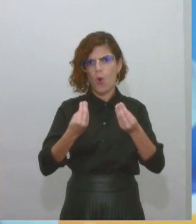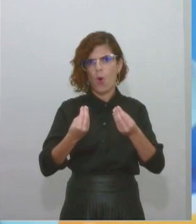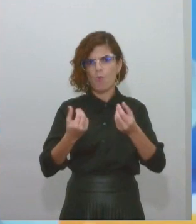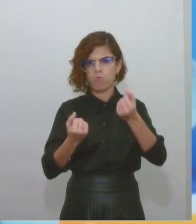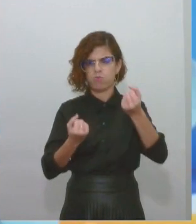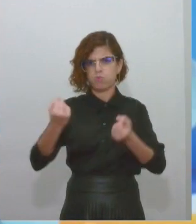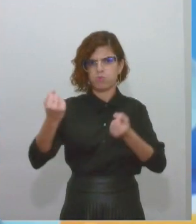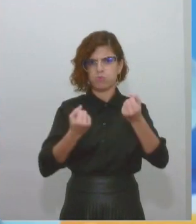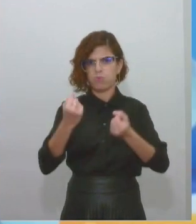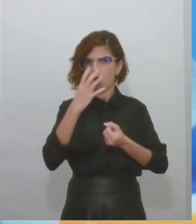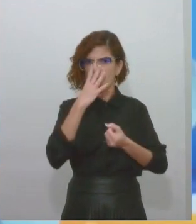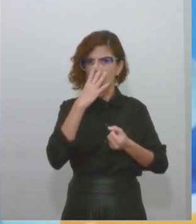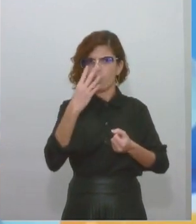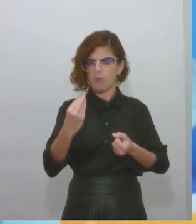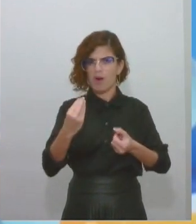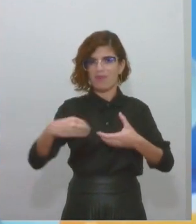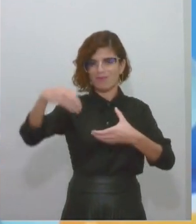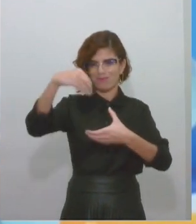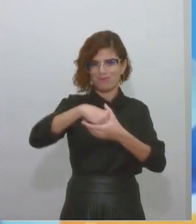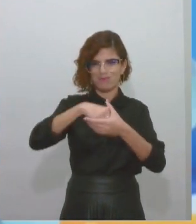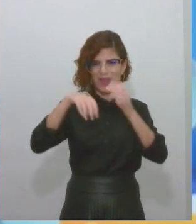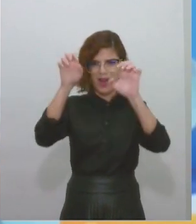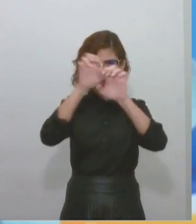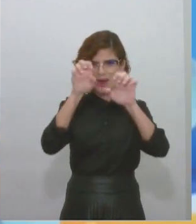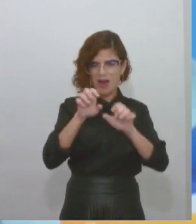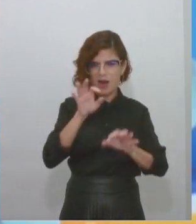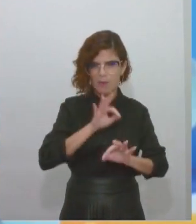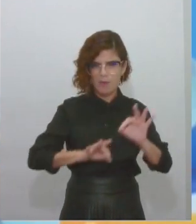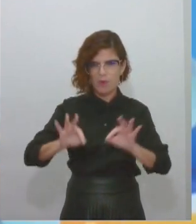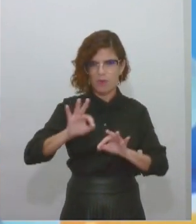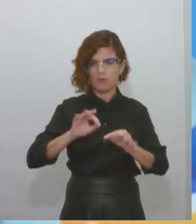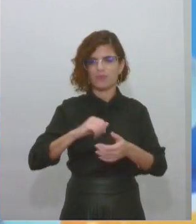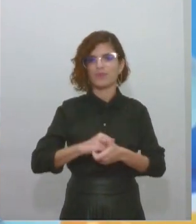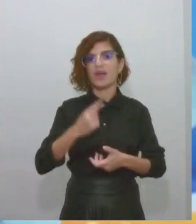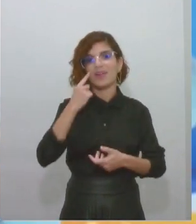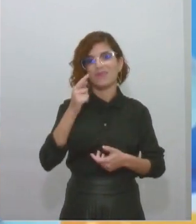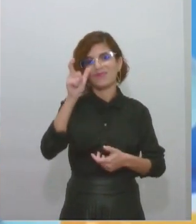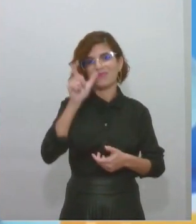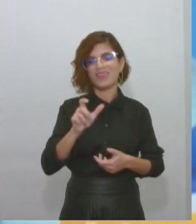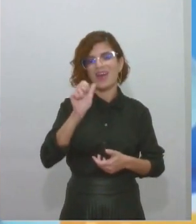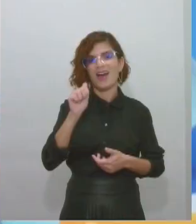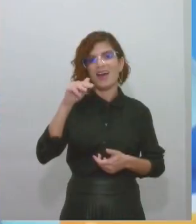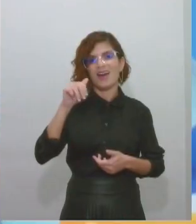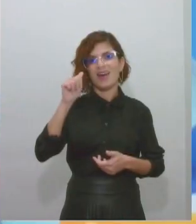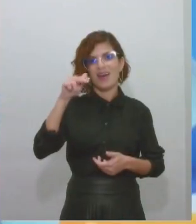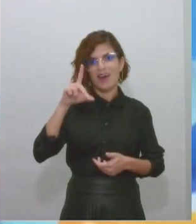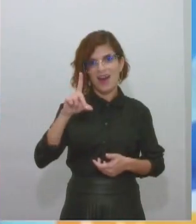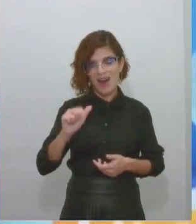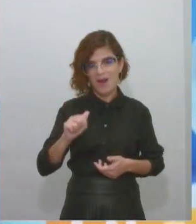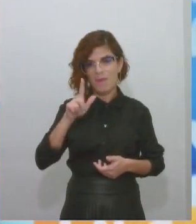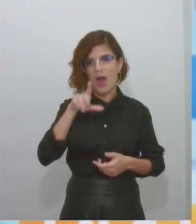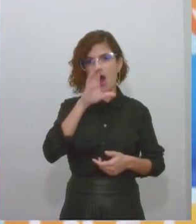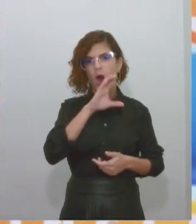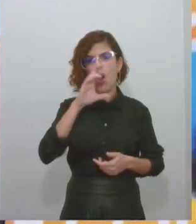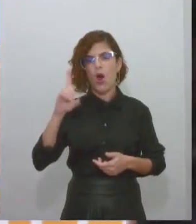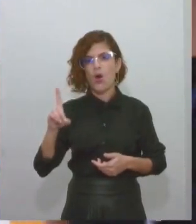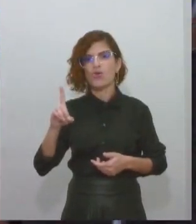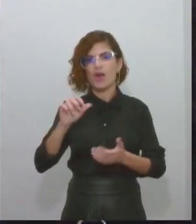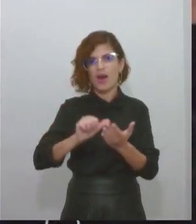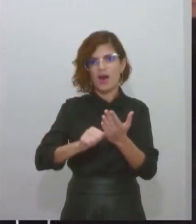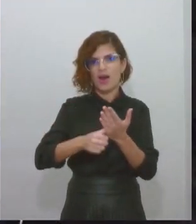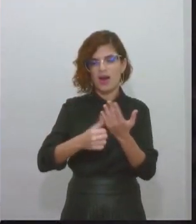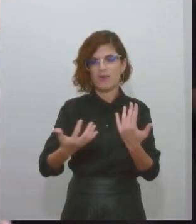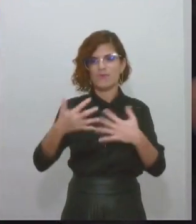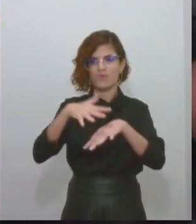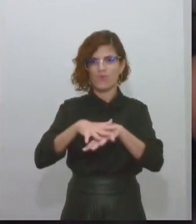Laís, ela que é a coordenadora da Carteira de Identidade Nacional Inclusiva da Secretaria, vai dar mais informações sobre o assunto. É